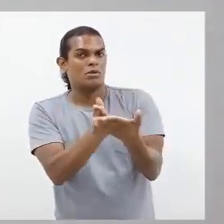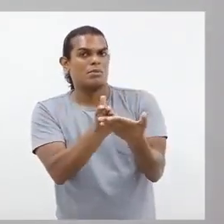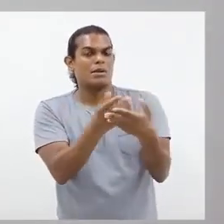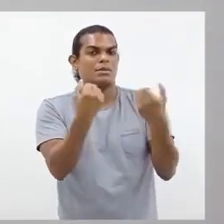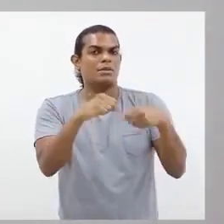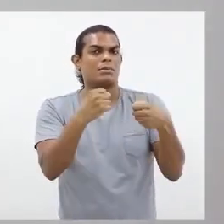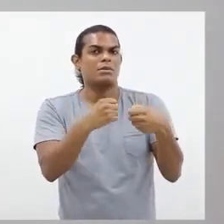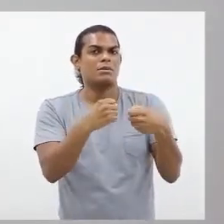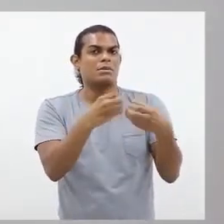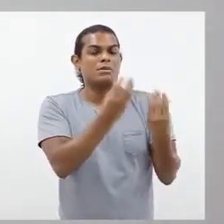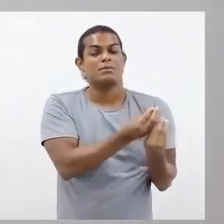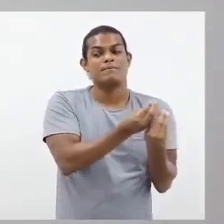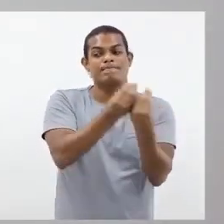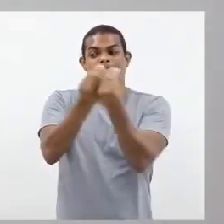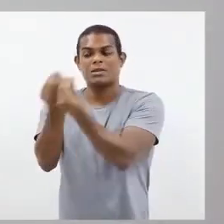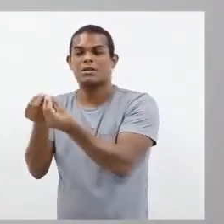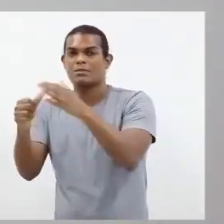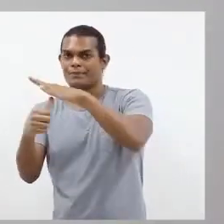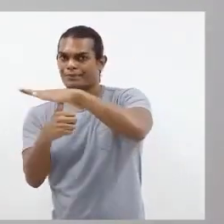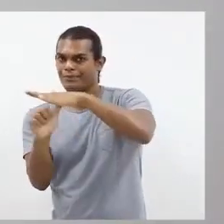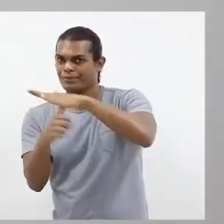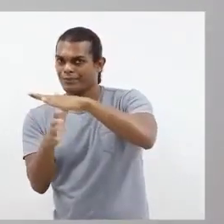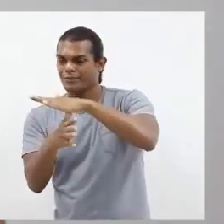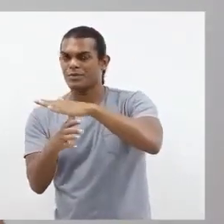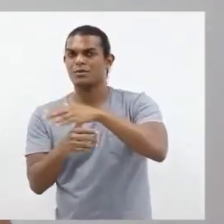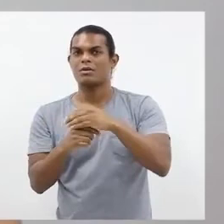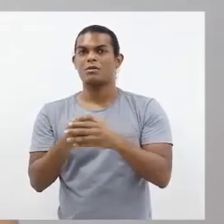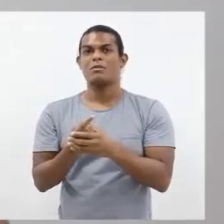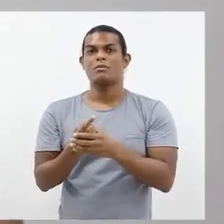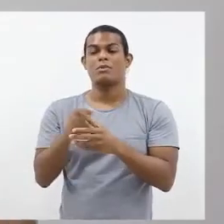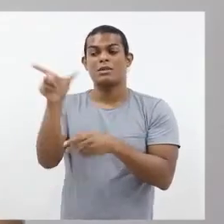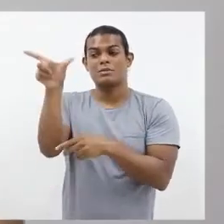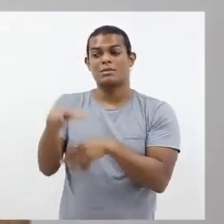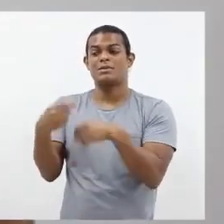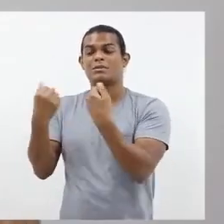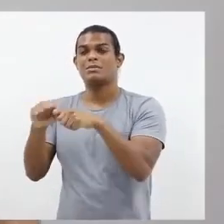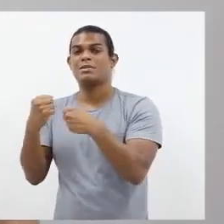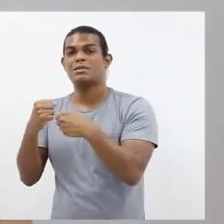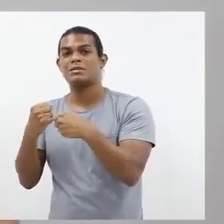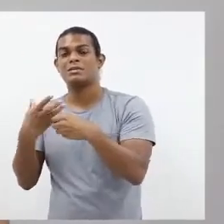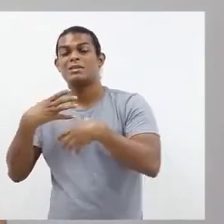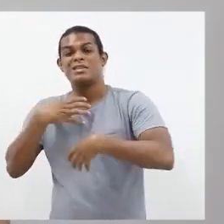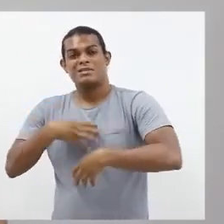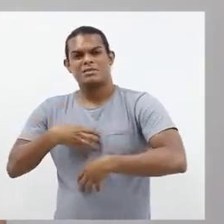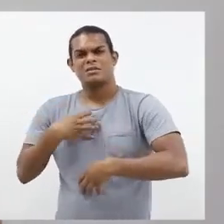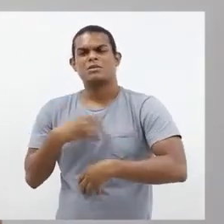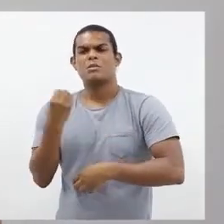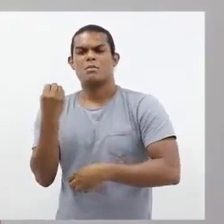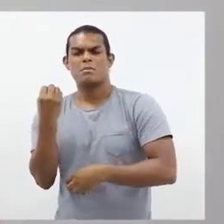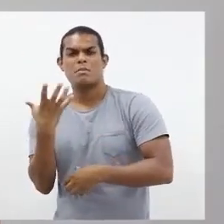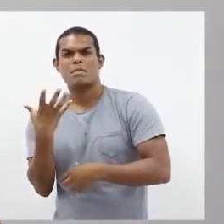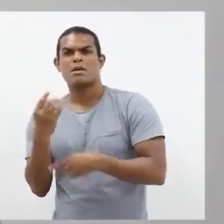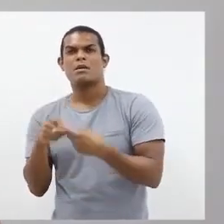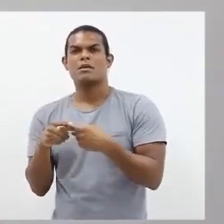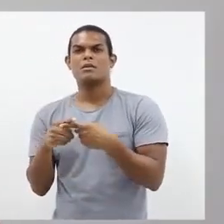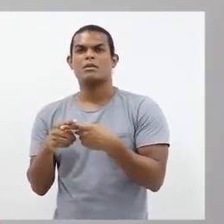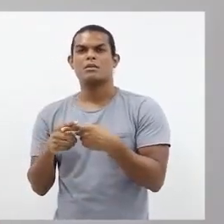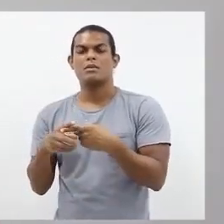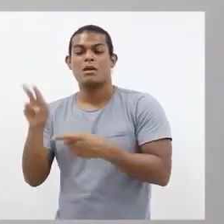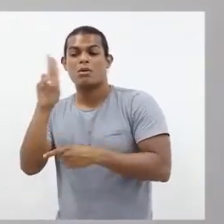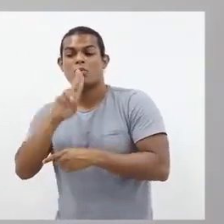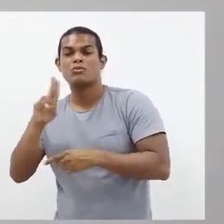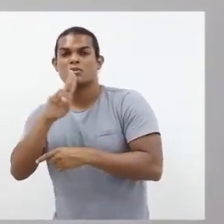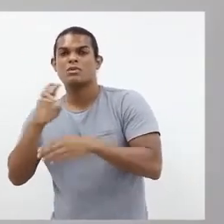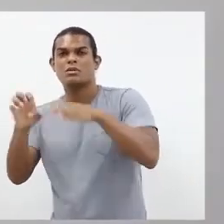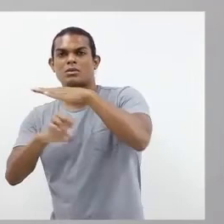ela precisa destinar para o sócio, para que ele se sinta, de fato, satisfeito em estar investindo dinheiro